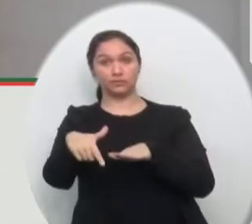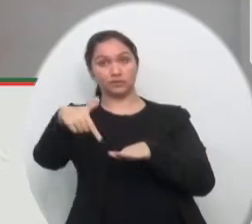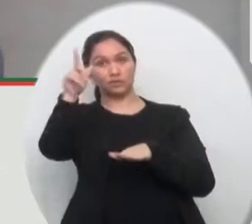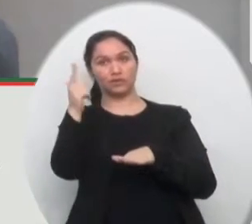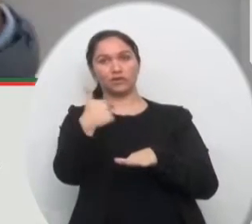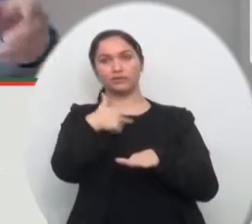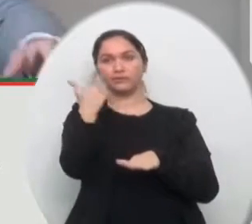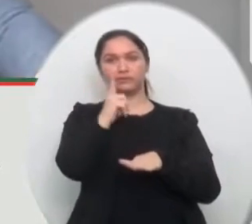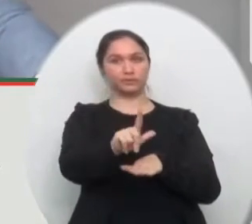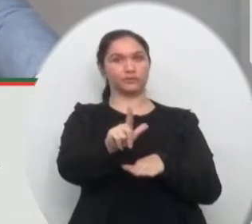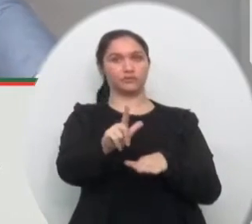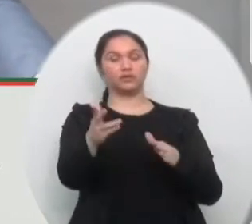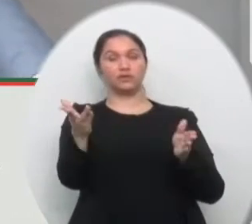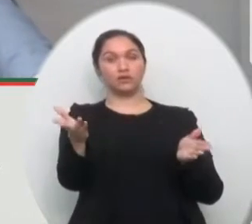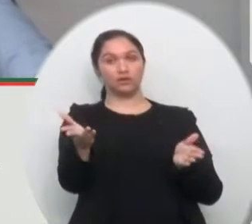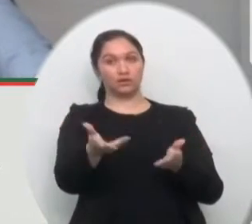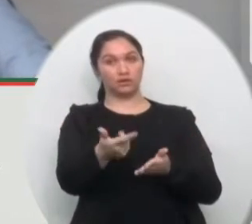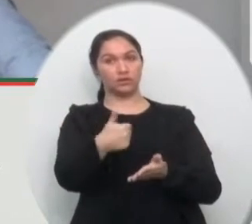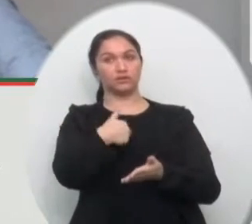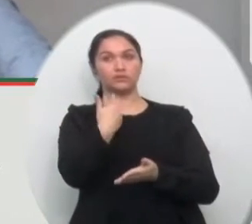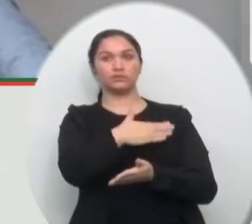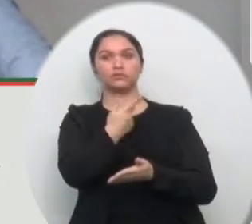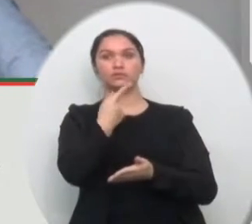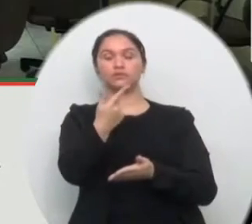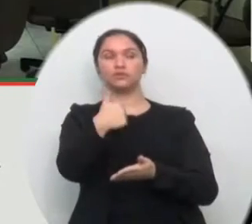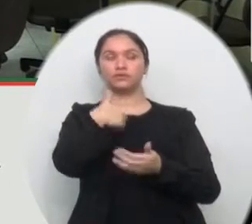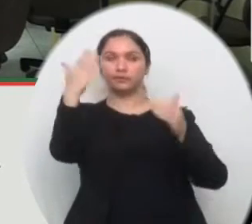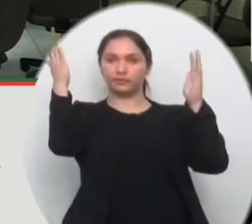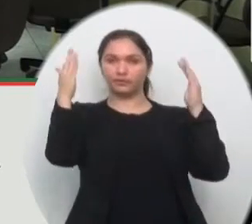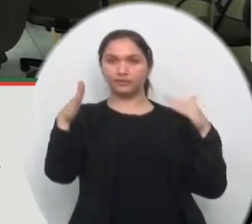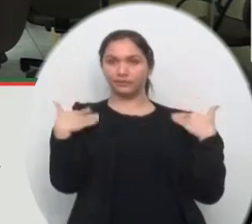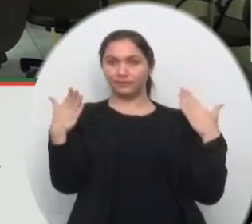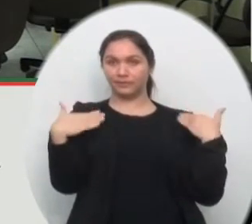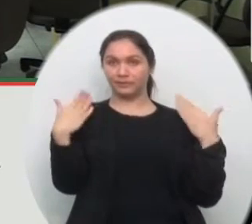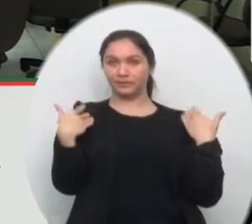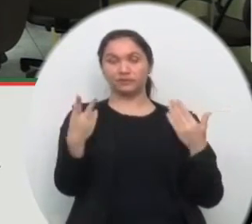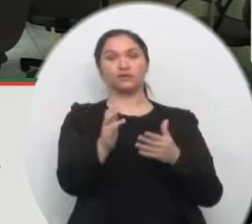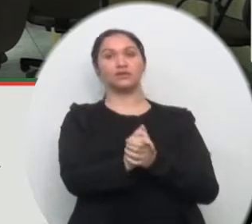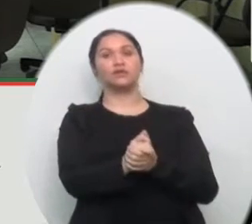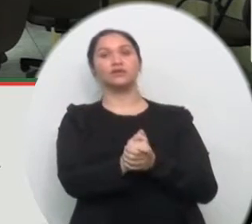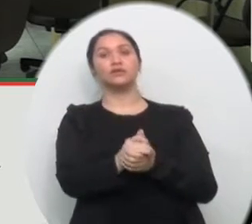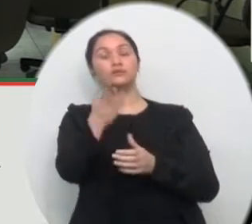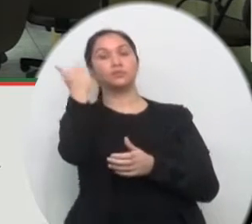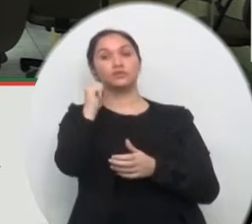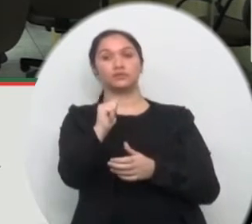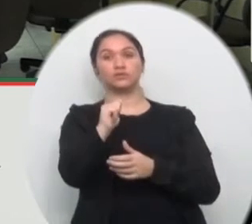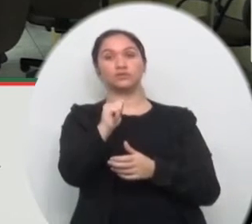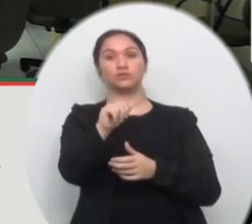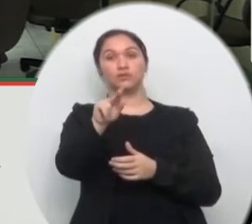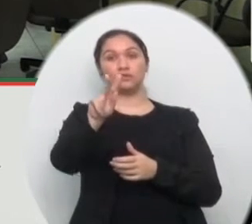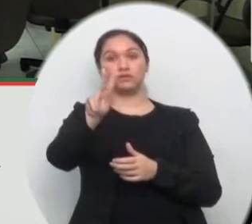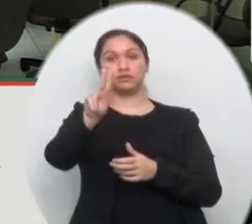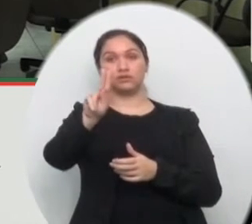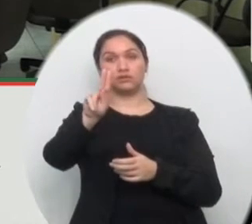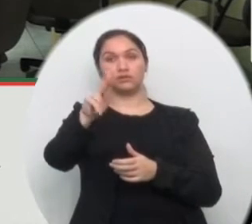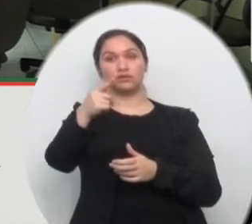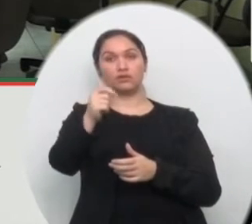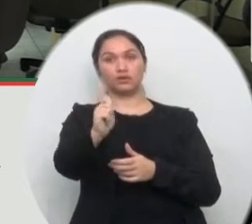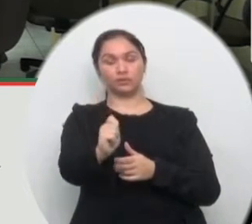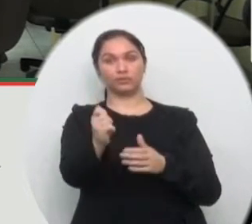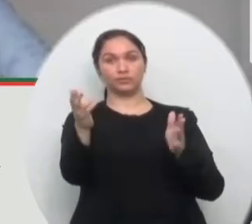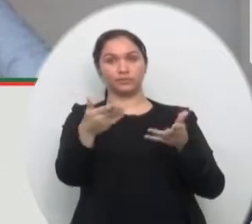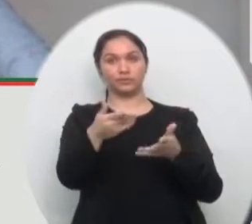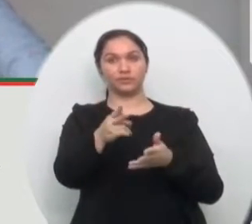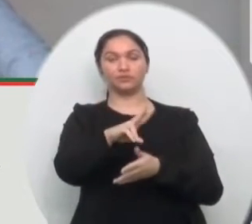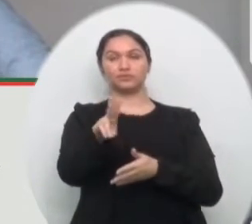né, gostaria de dizer que a alegria de ver a UPA em funcionamento, parabenizar, né, infelizmente